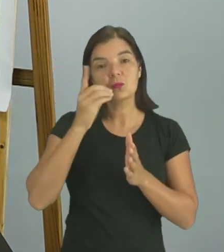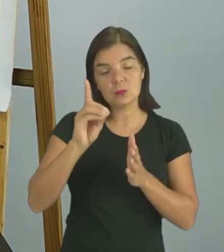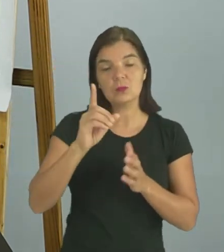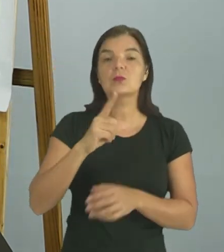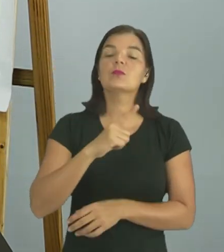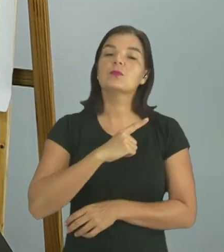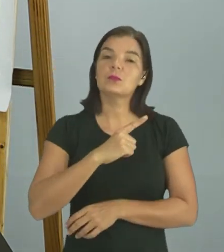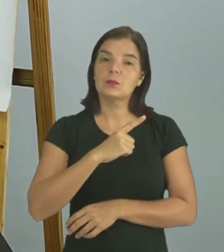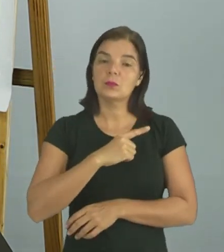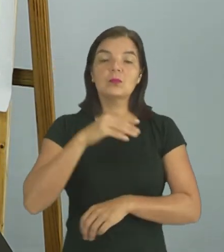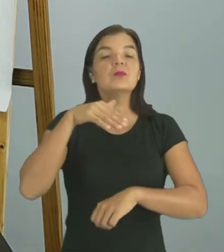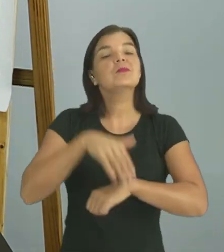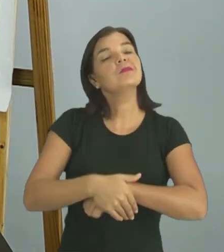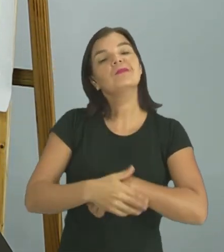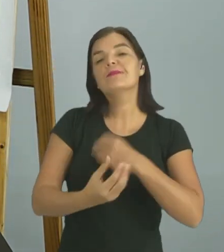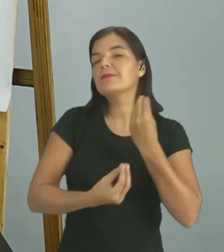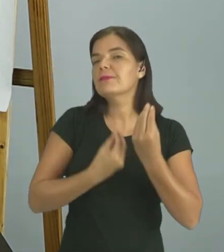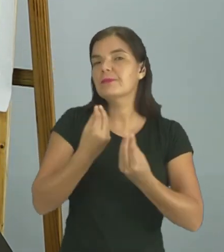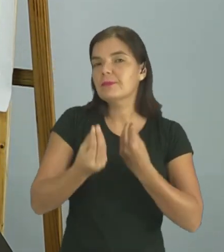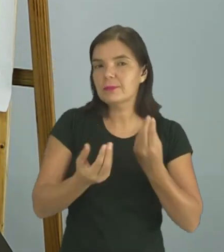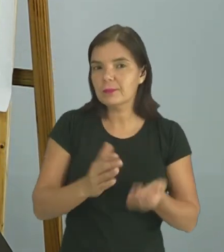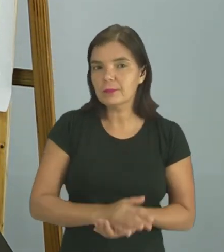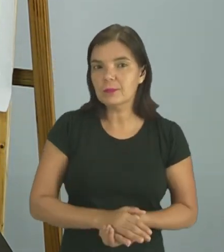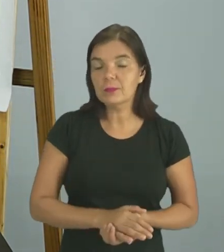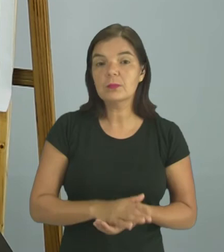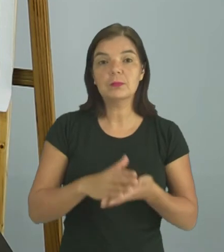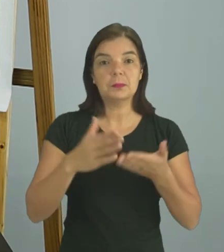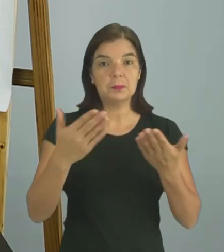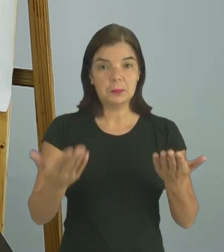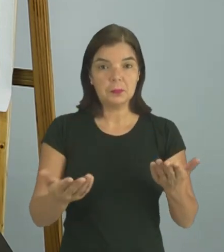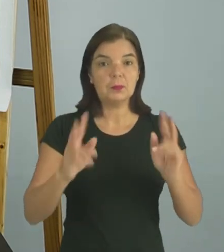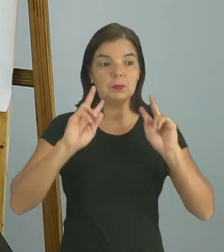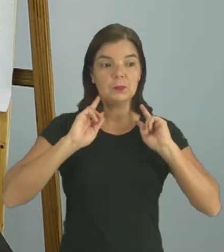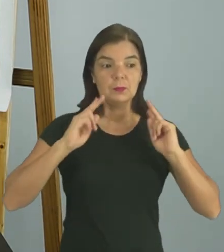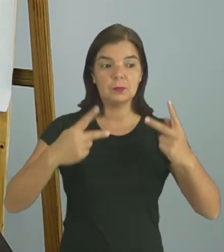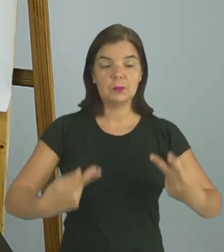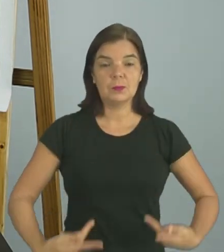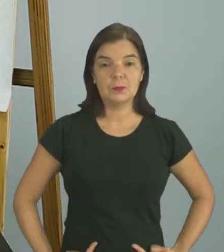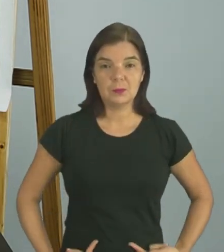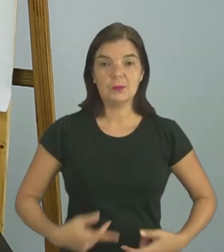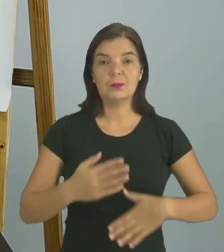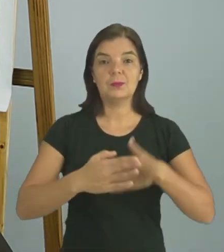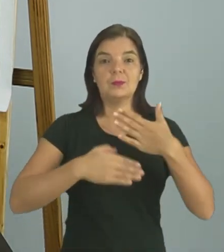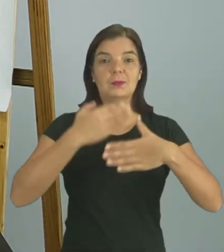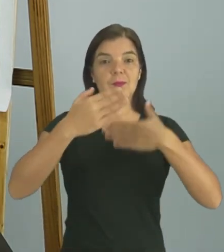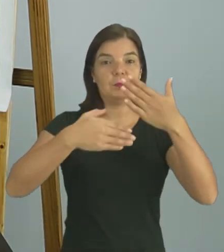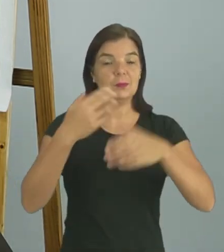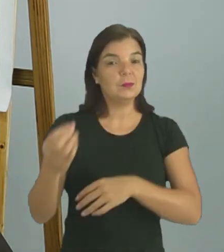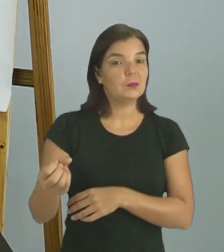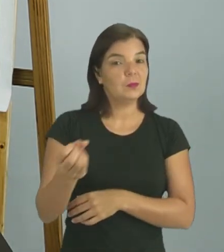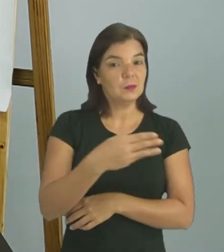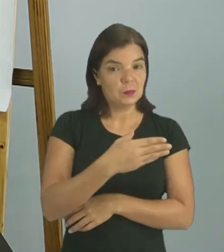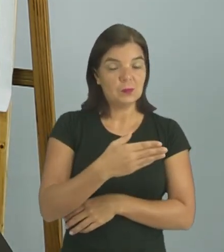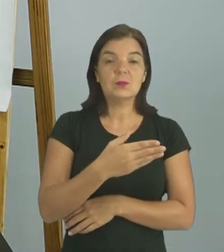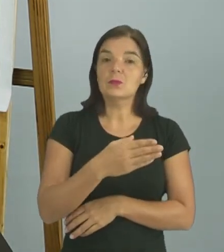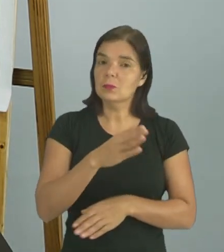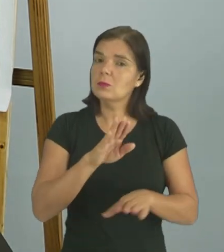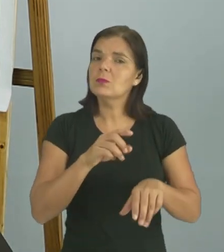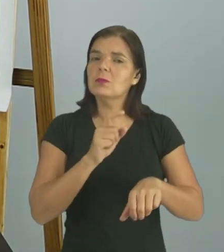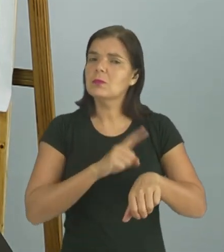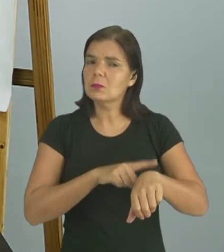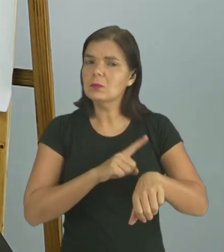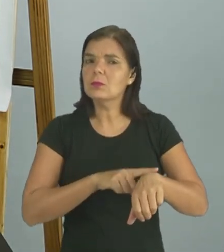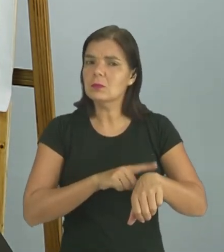havia sol, e à noite. Então, o humano, ele procurou desenvolver novas medidas. E